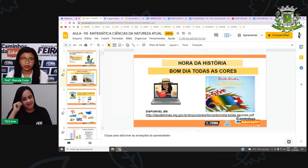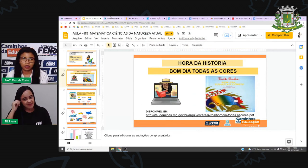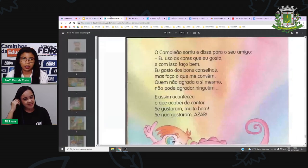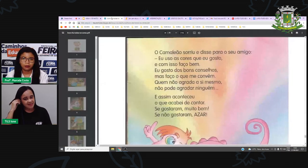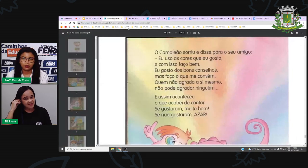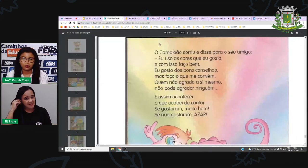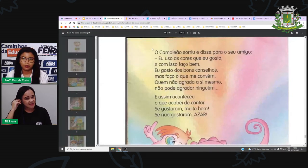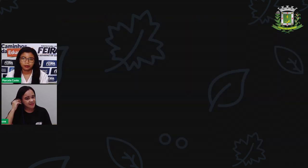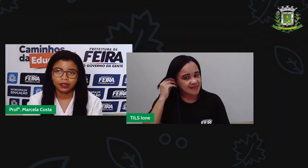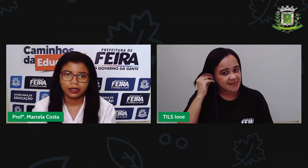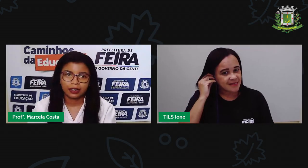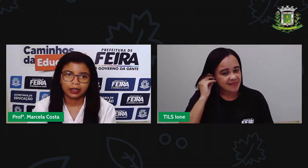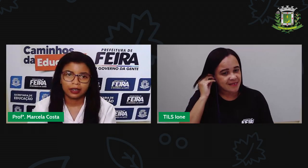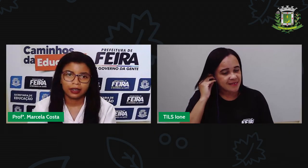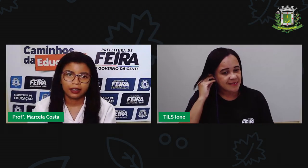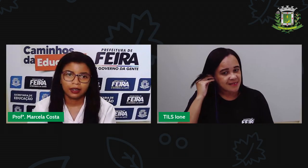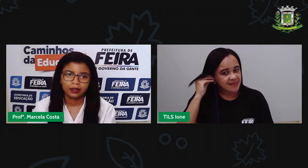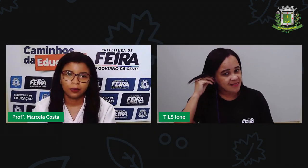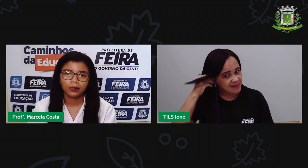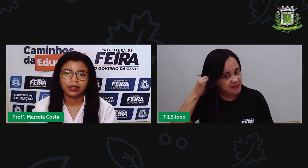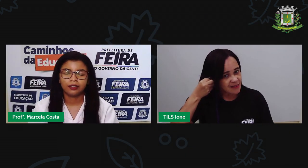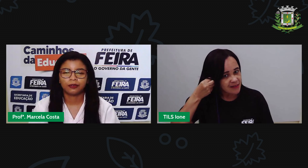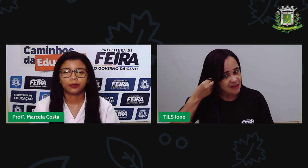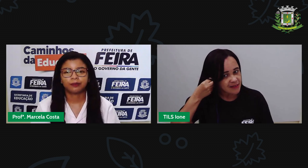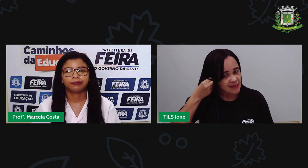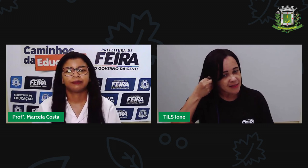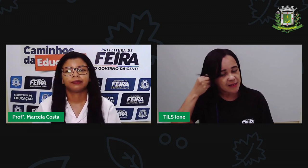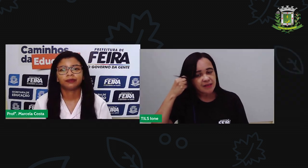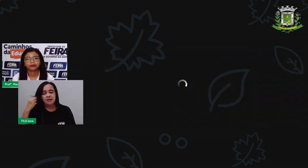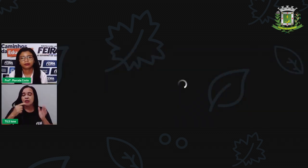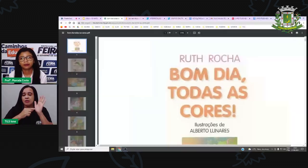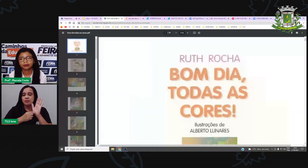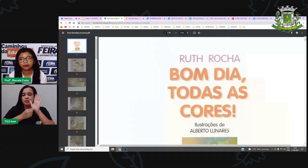Já mostro para vocês aqui o livro.